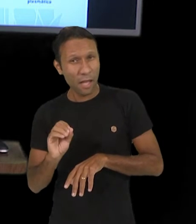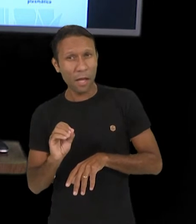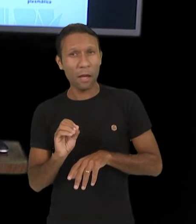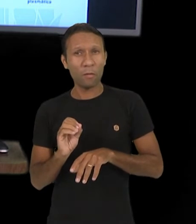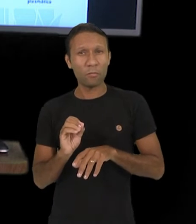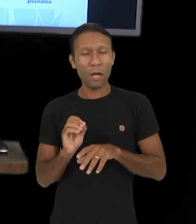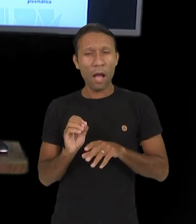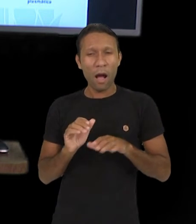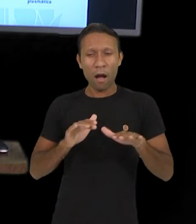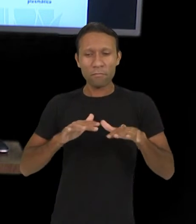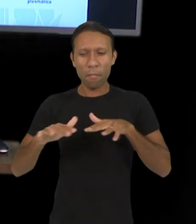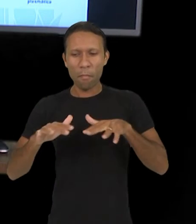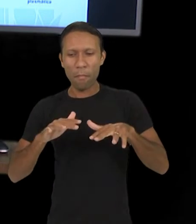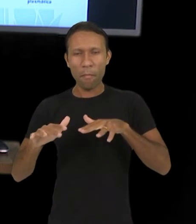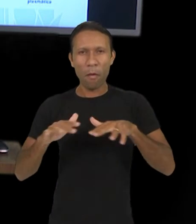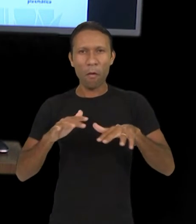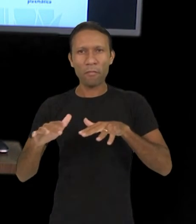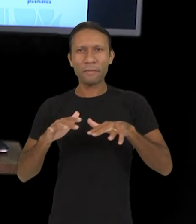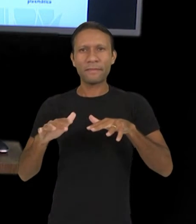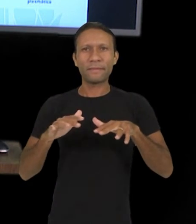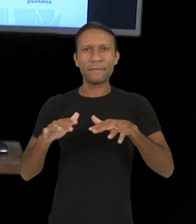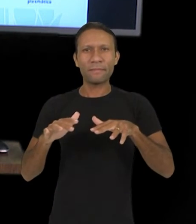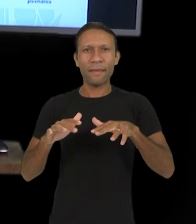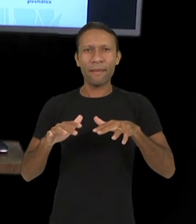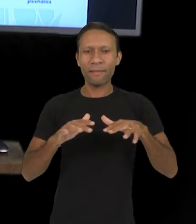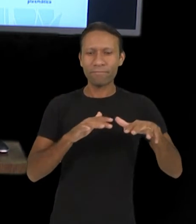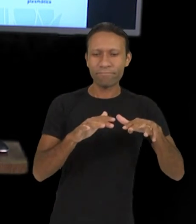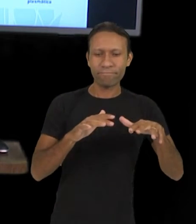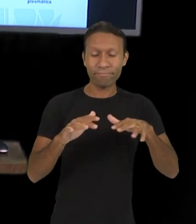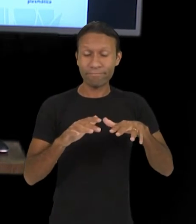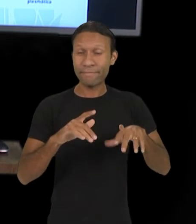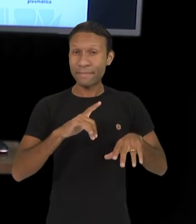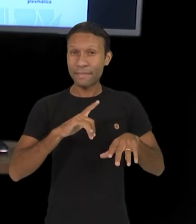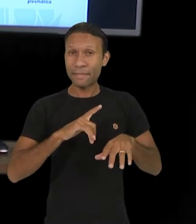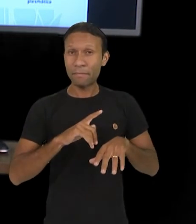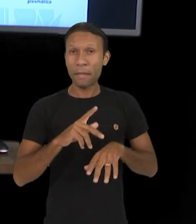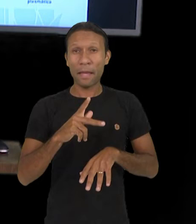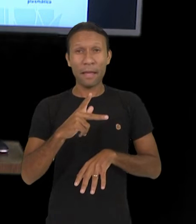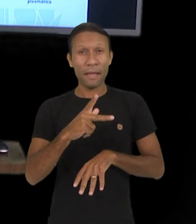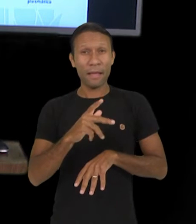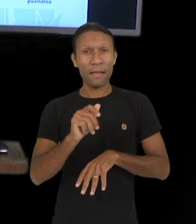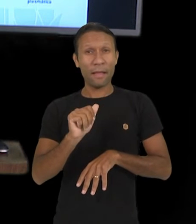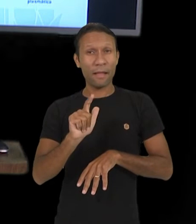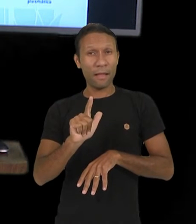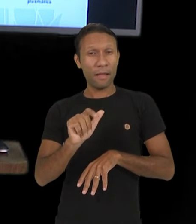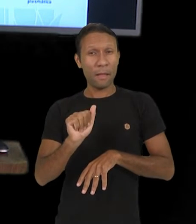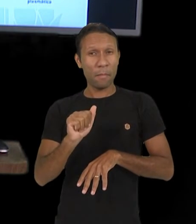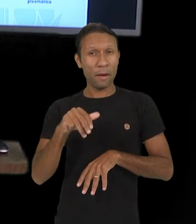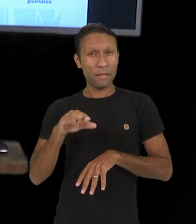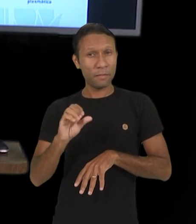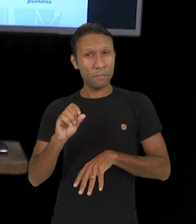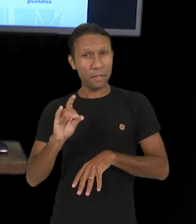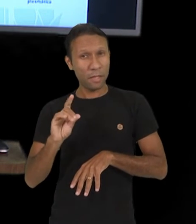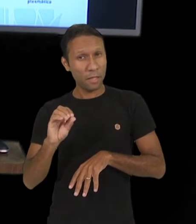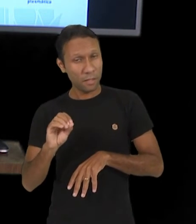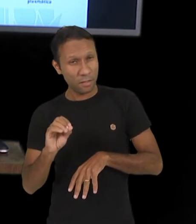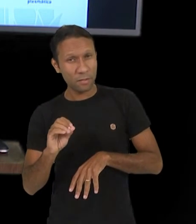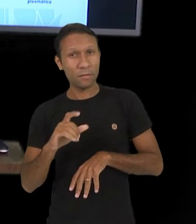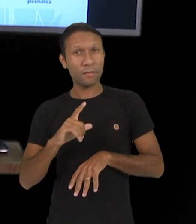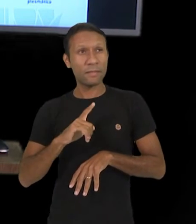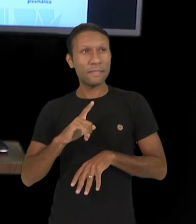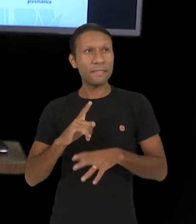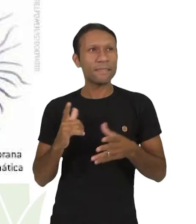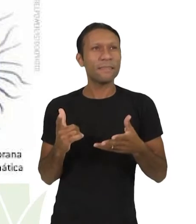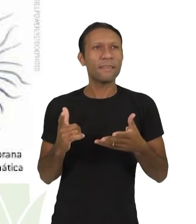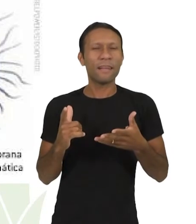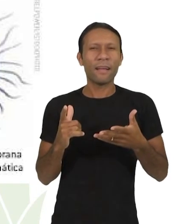se movimentar, tá? Vai ter plasmídios, e plasmídio é uma coisa super legal, porque você vai ter os plasmídios,